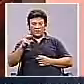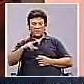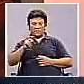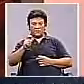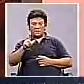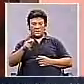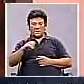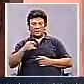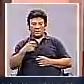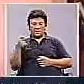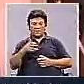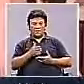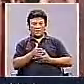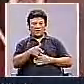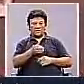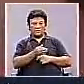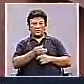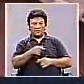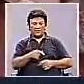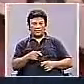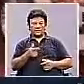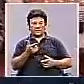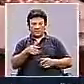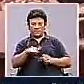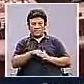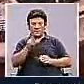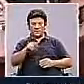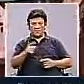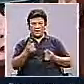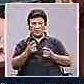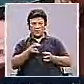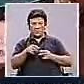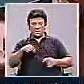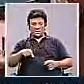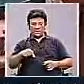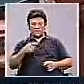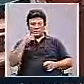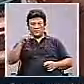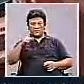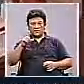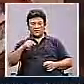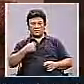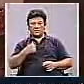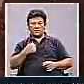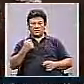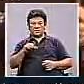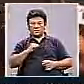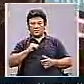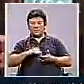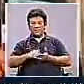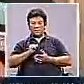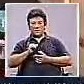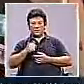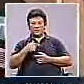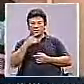aqui, para o Festival do Caramulo. E vai participar também em alguma corrida por aqui ou não? Sim, também tenho as minhas provas, as